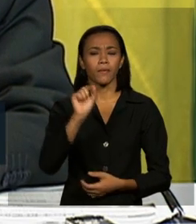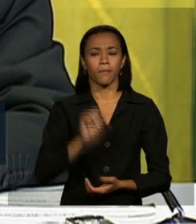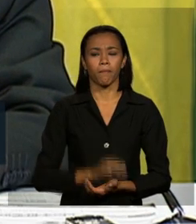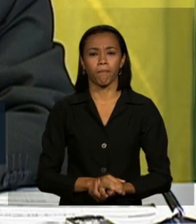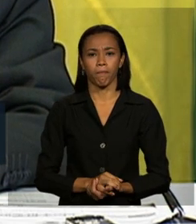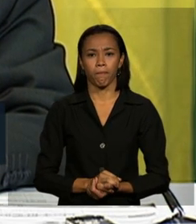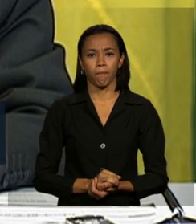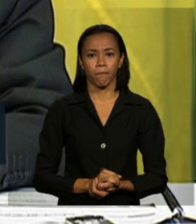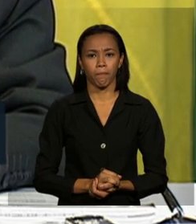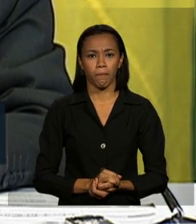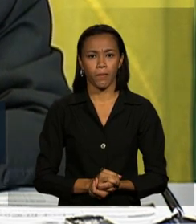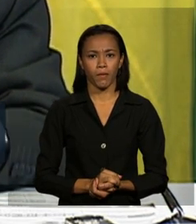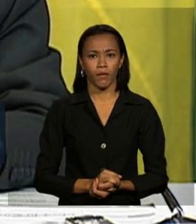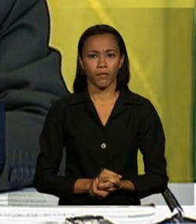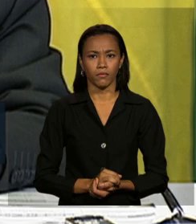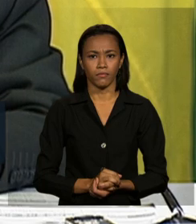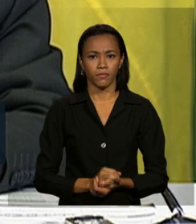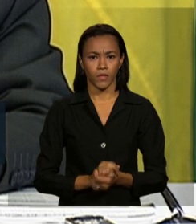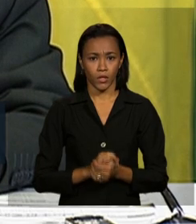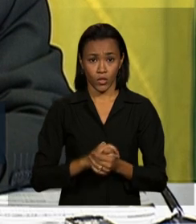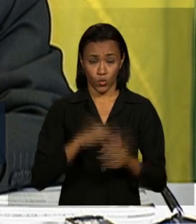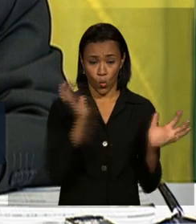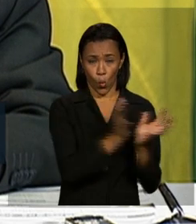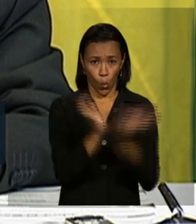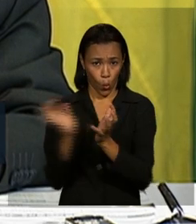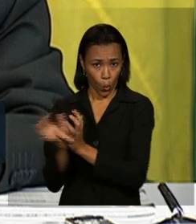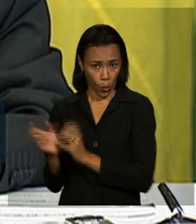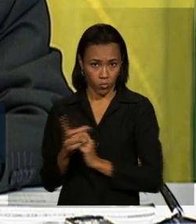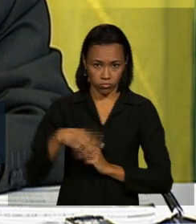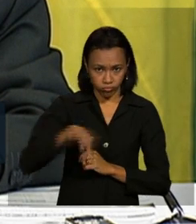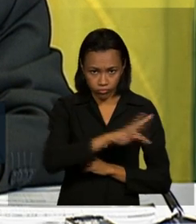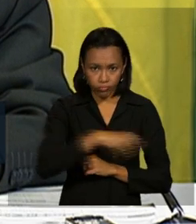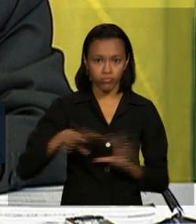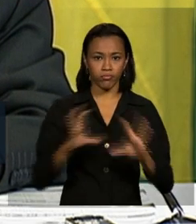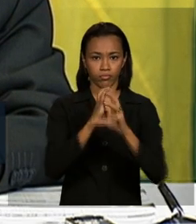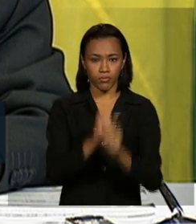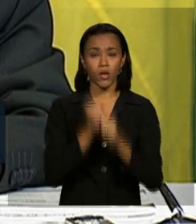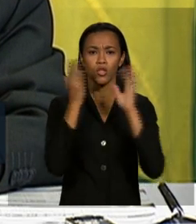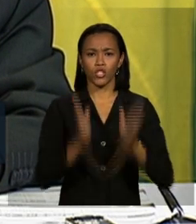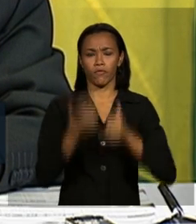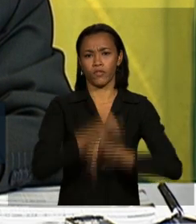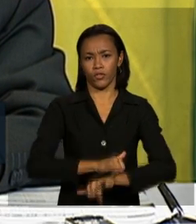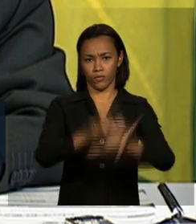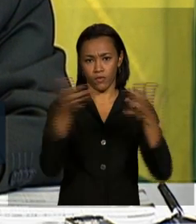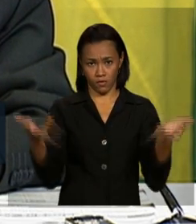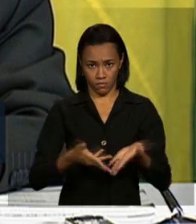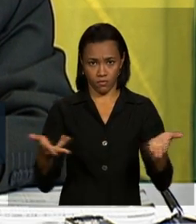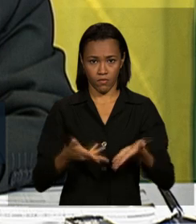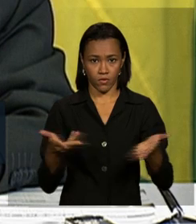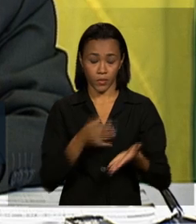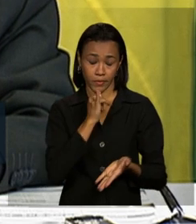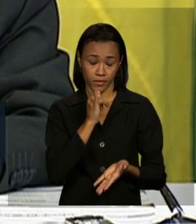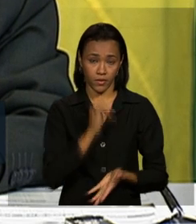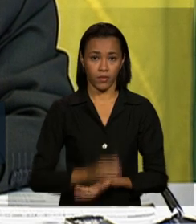seguinte no conjunto de empreendimentos que foi eh trazido a público hoje